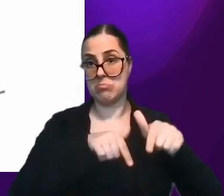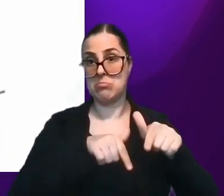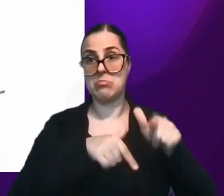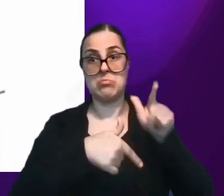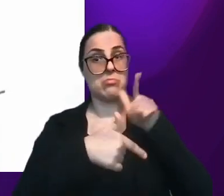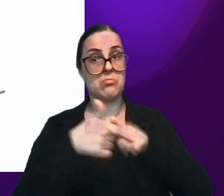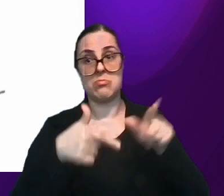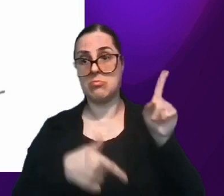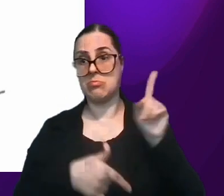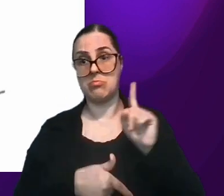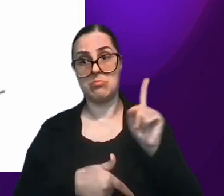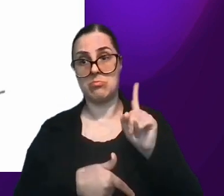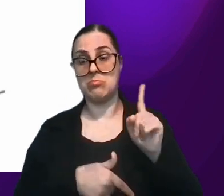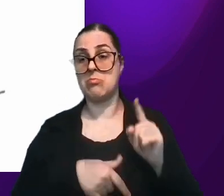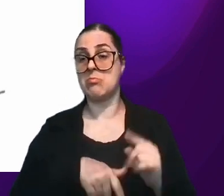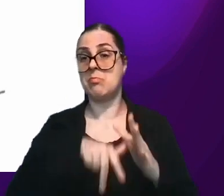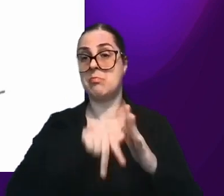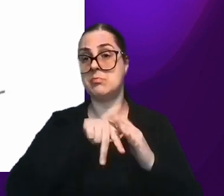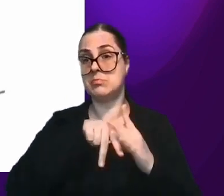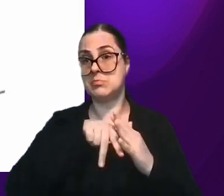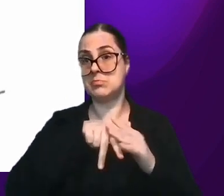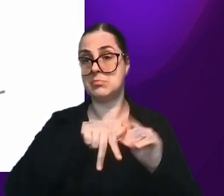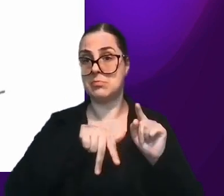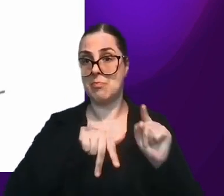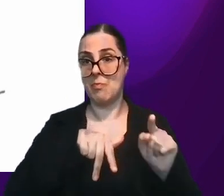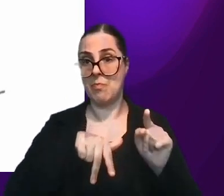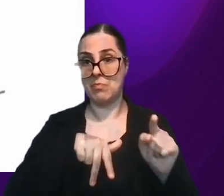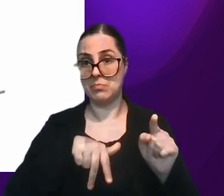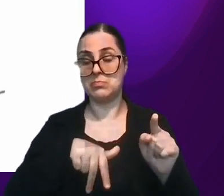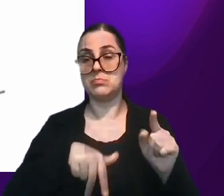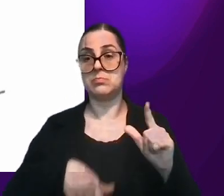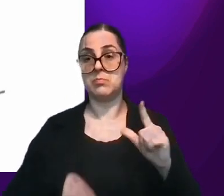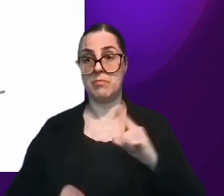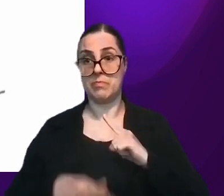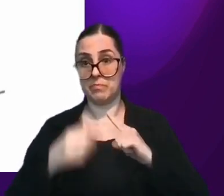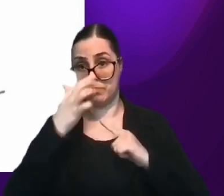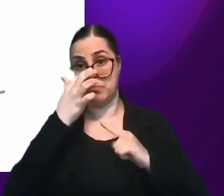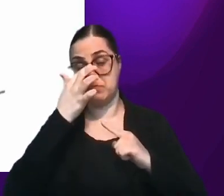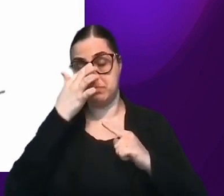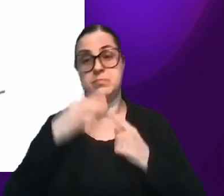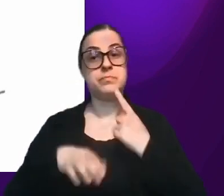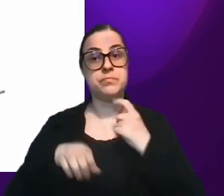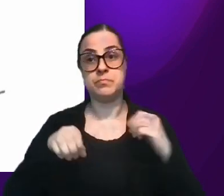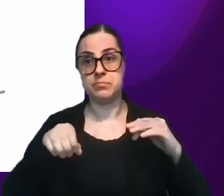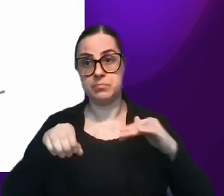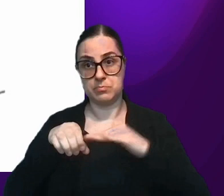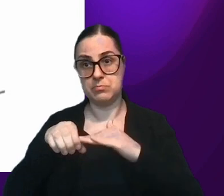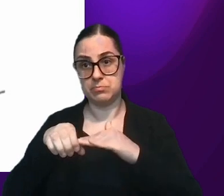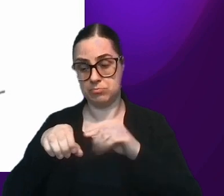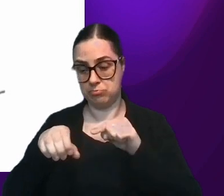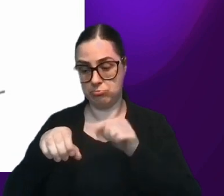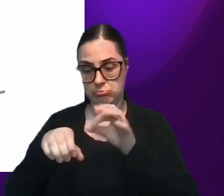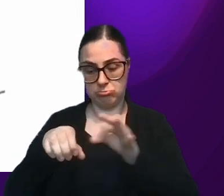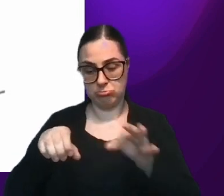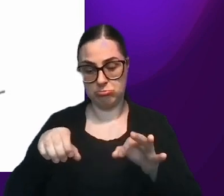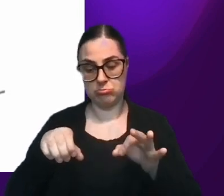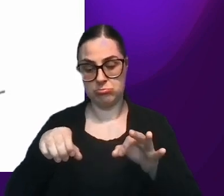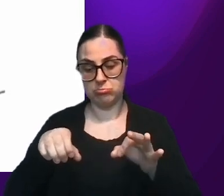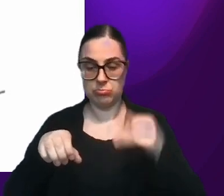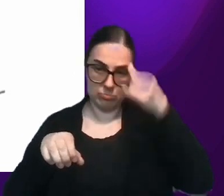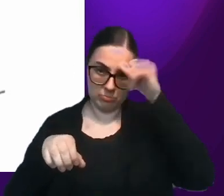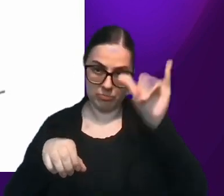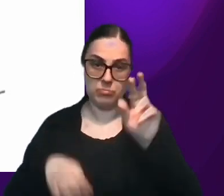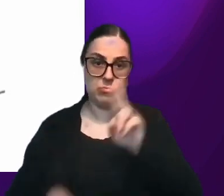despeito do paciente em ECMO, seja ela veia ou artéria-veia, estar anticoagulado pleno com heparina contínua, você